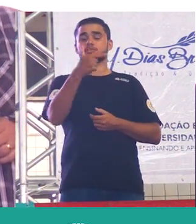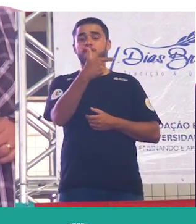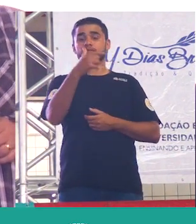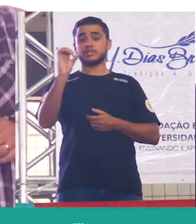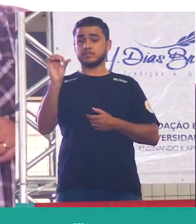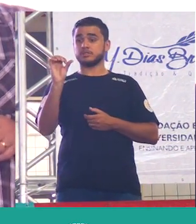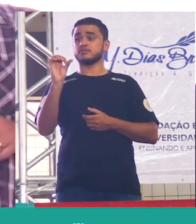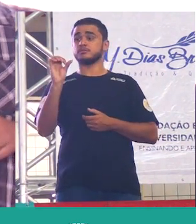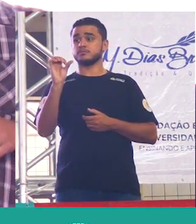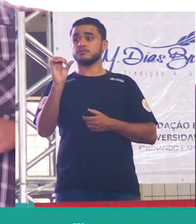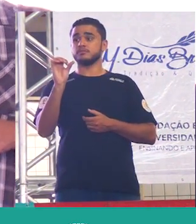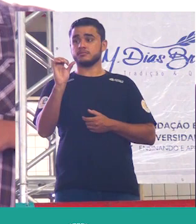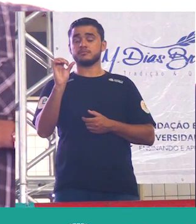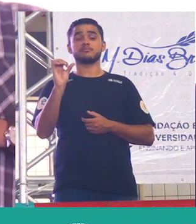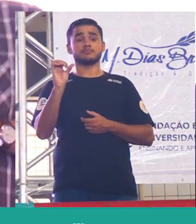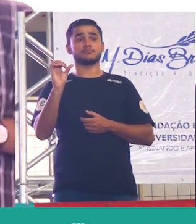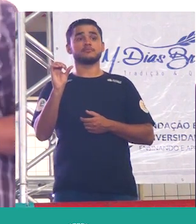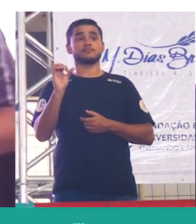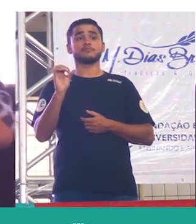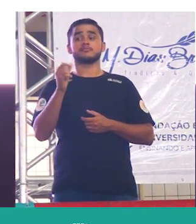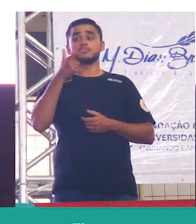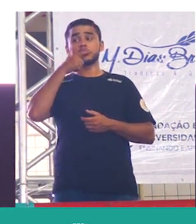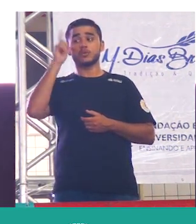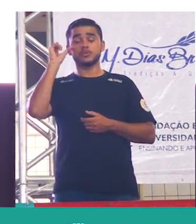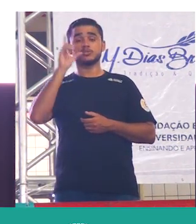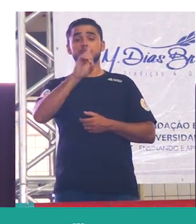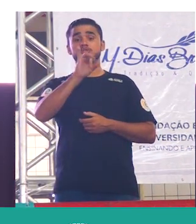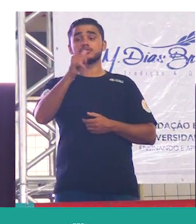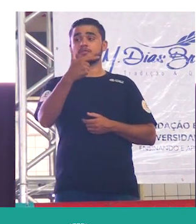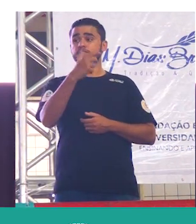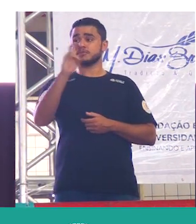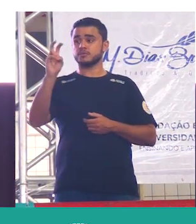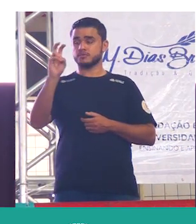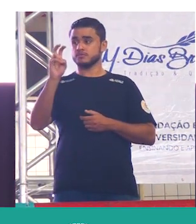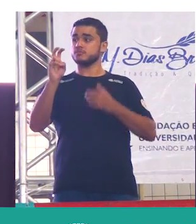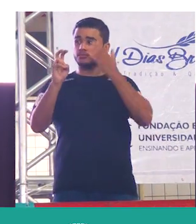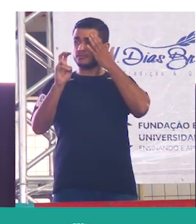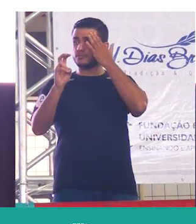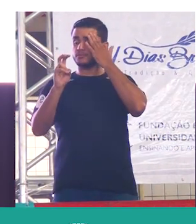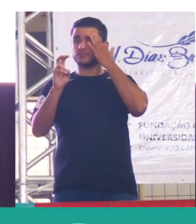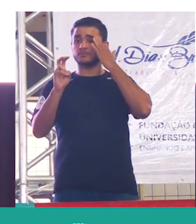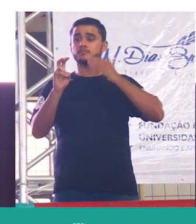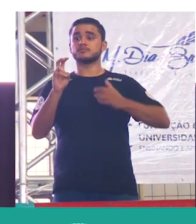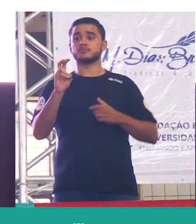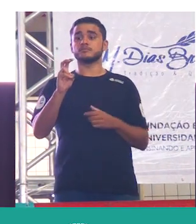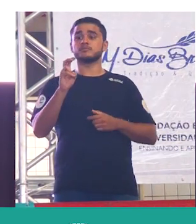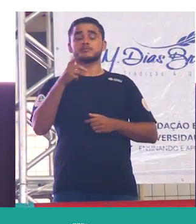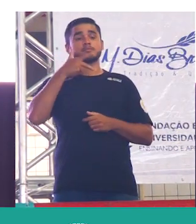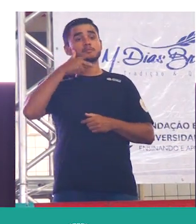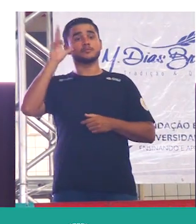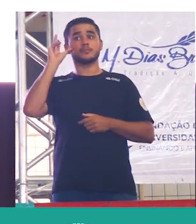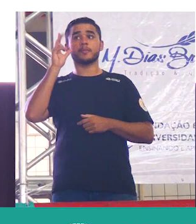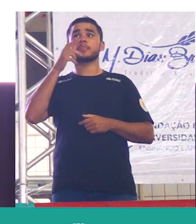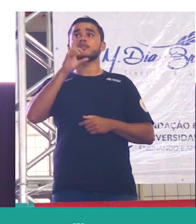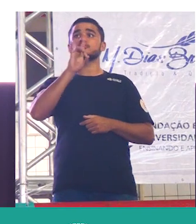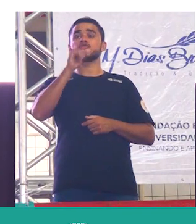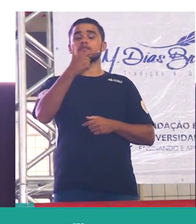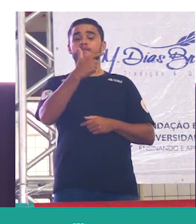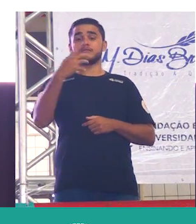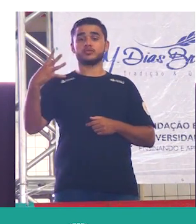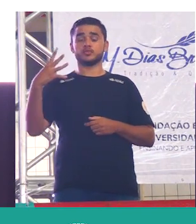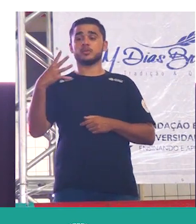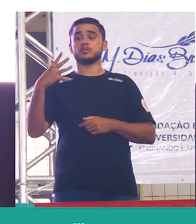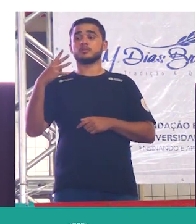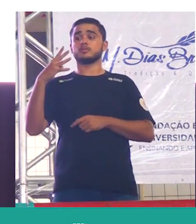26. E ontem foi dia 25, então anteontem foi dia 24. 24 de